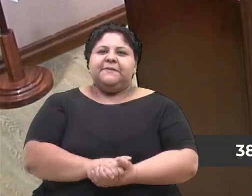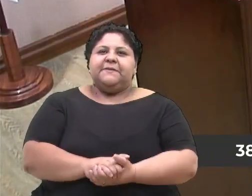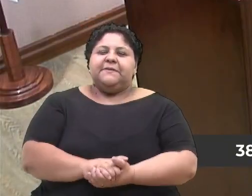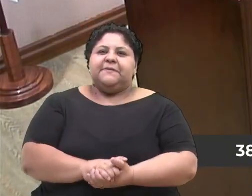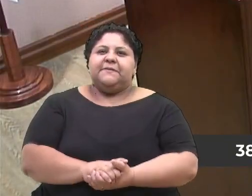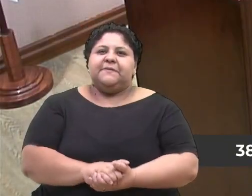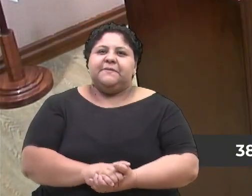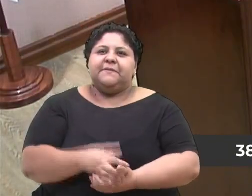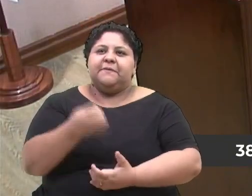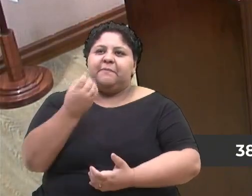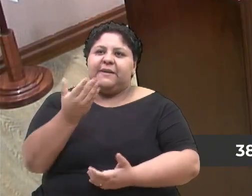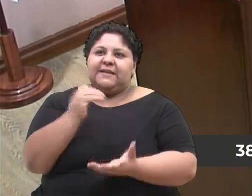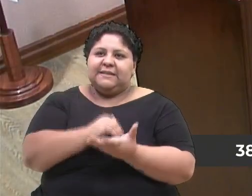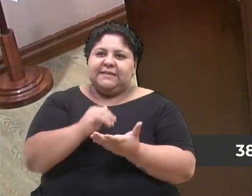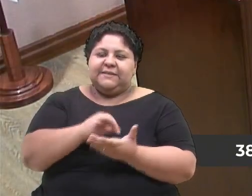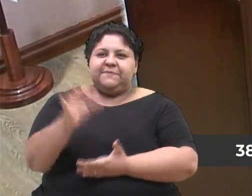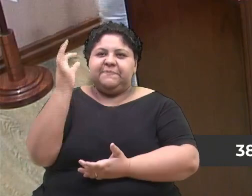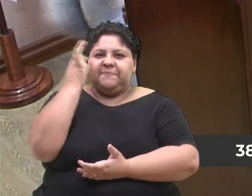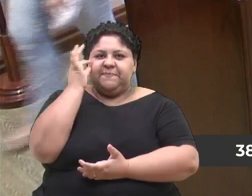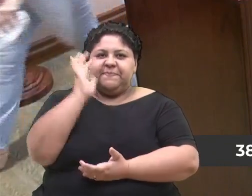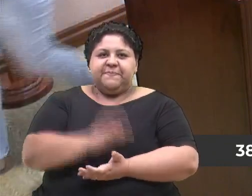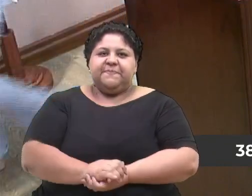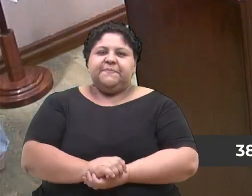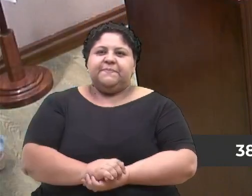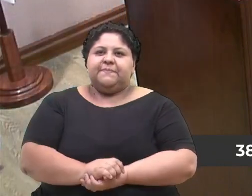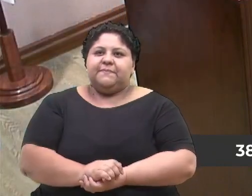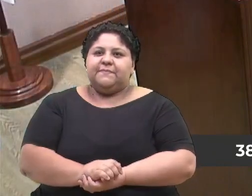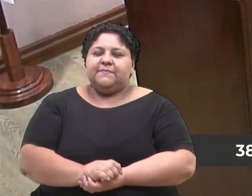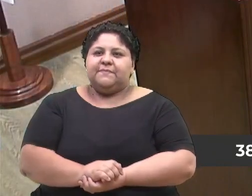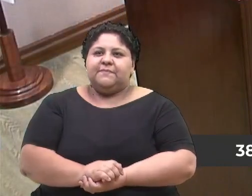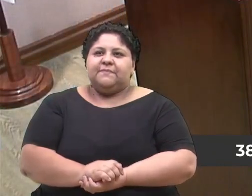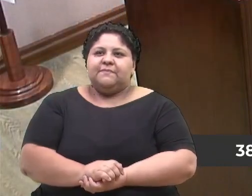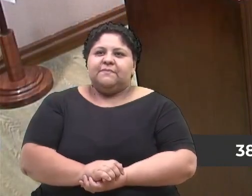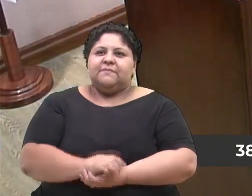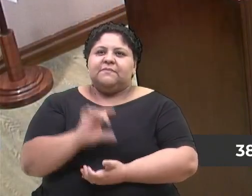Matheus, pela presença. Só eu pediria silêncio, por favor.